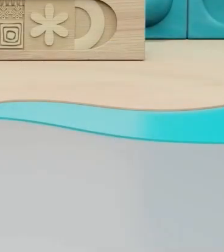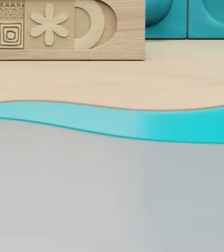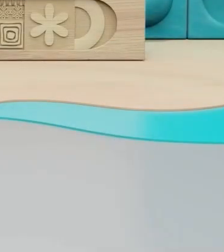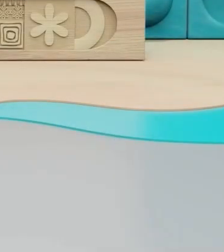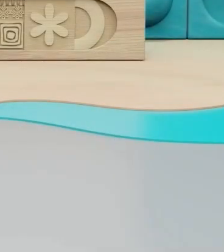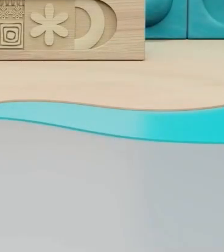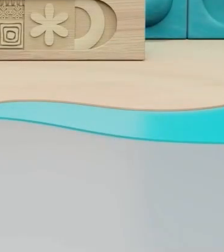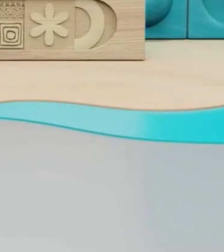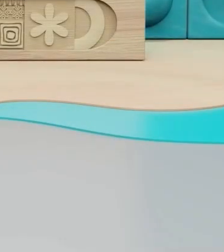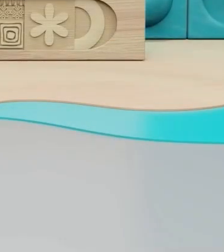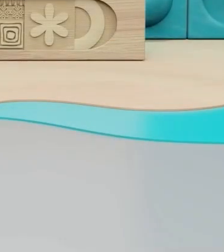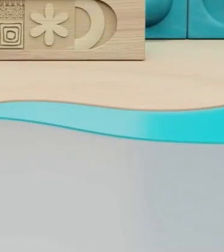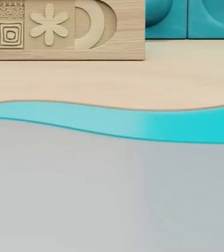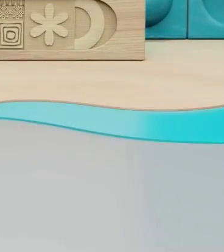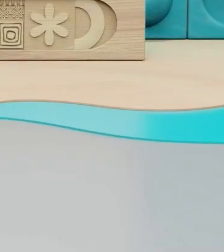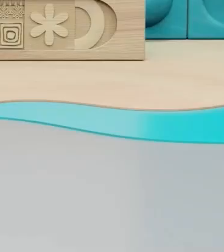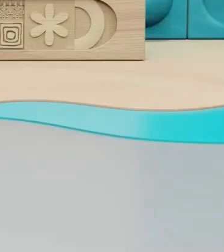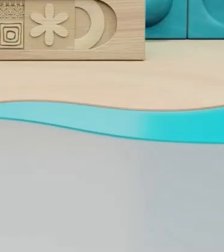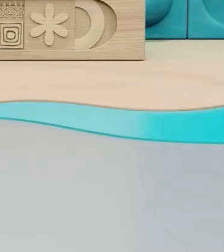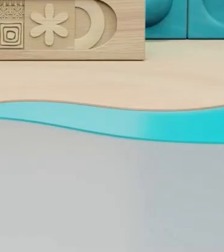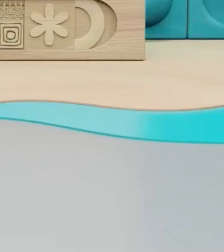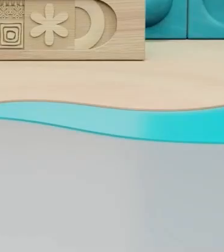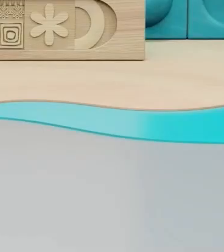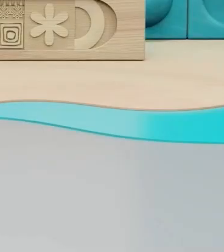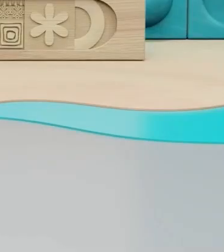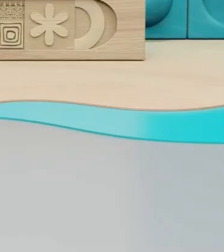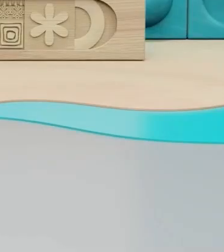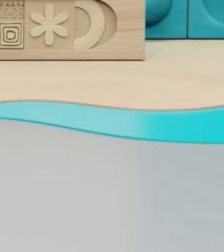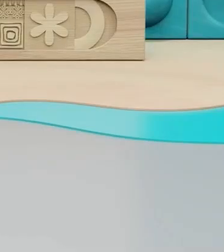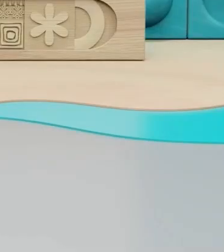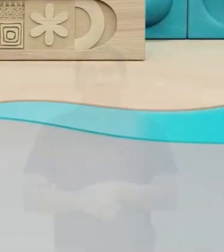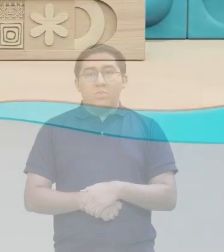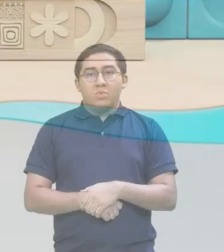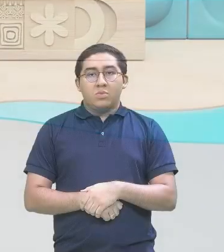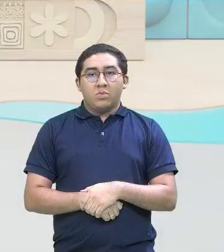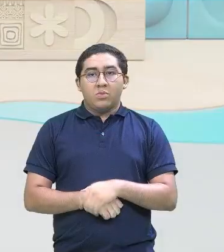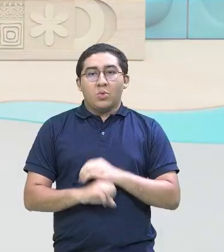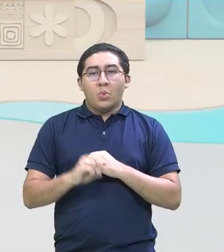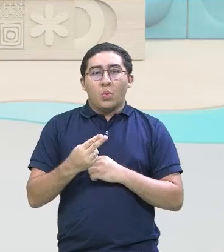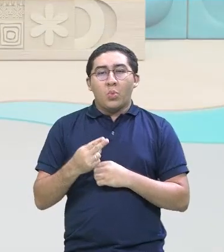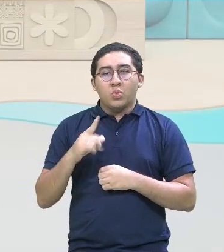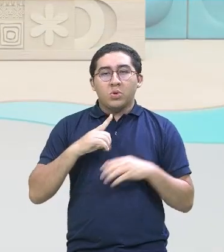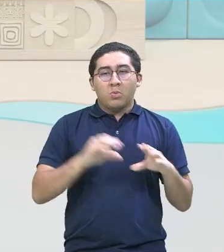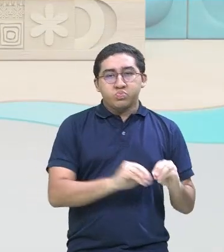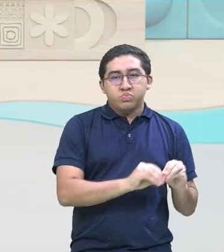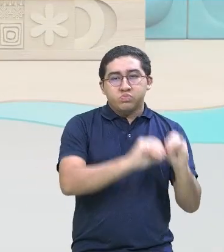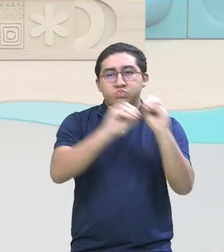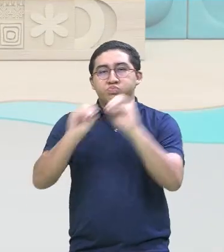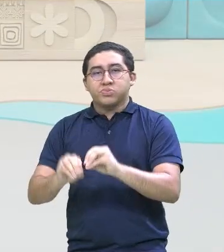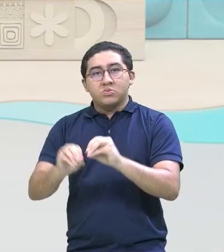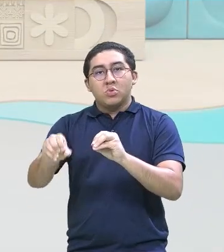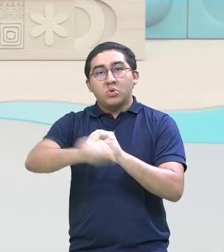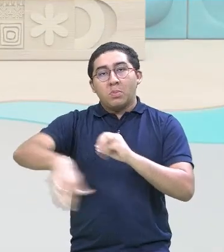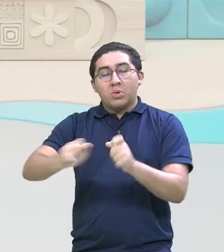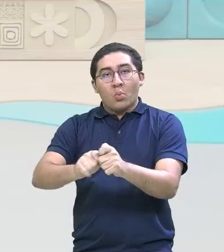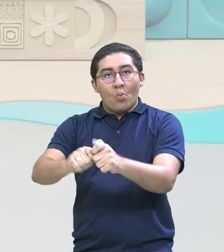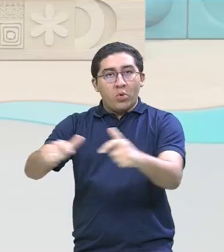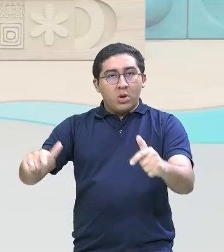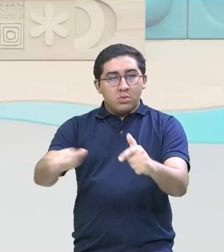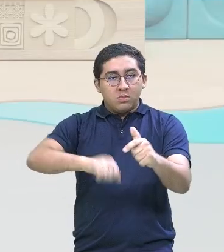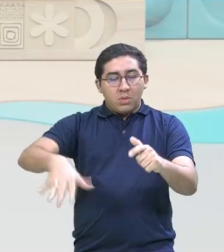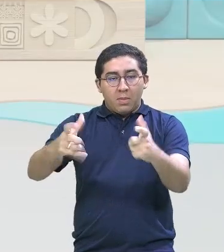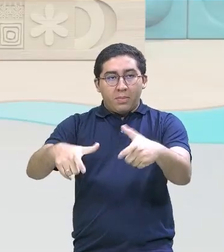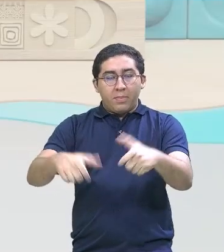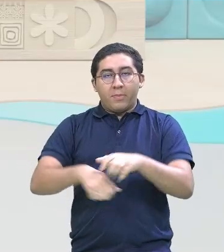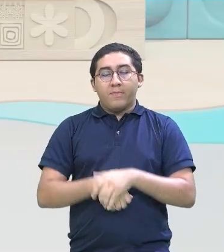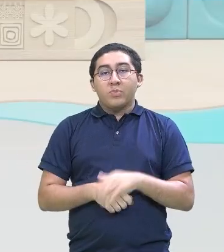do campo para posterior recepção do companheiro de equipe. A finalidade do passe é a progressão da equipe